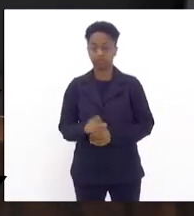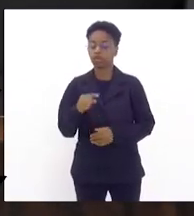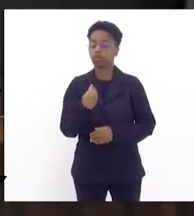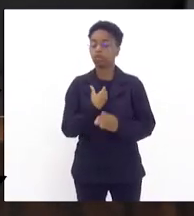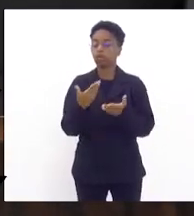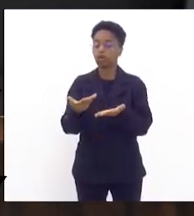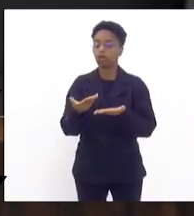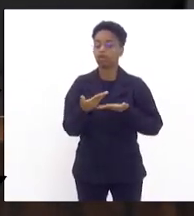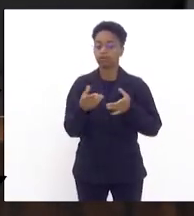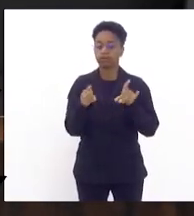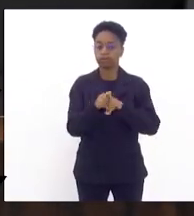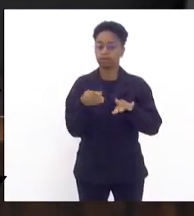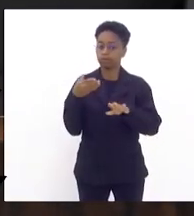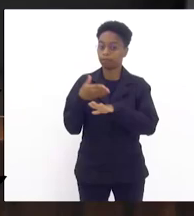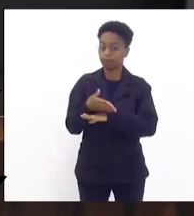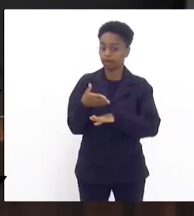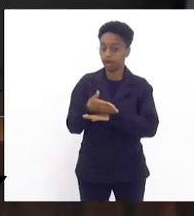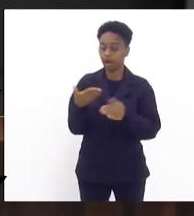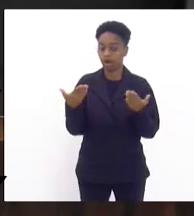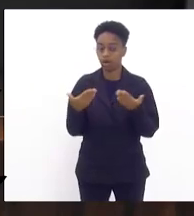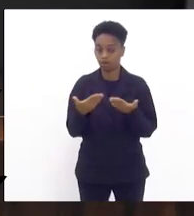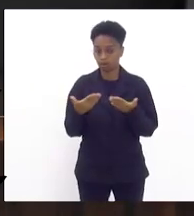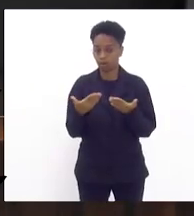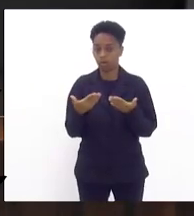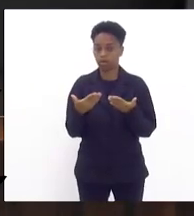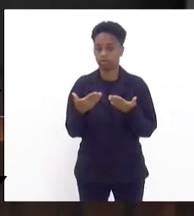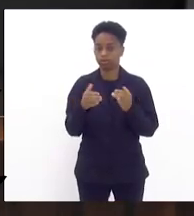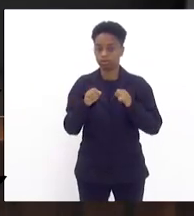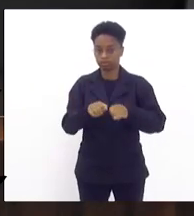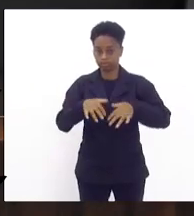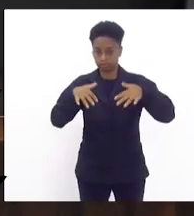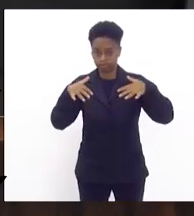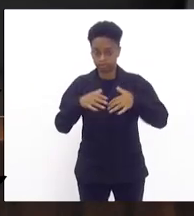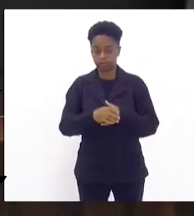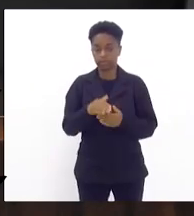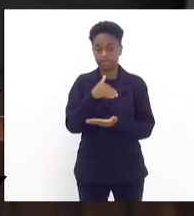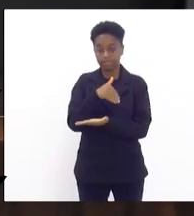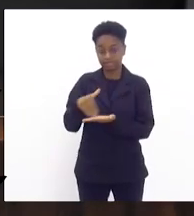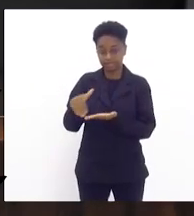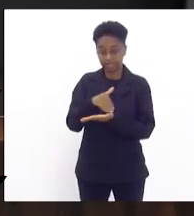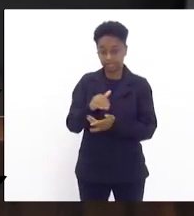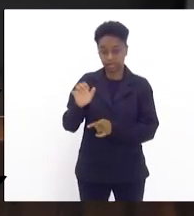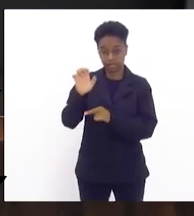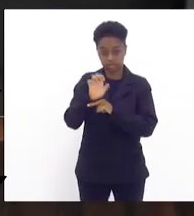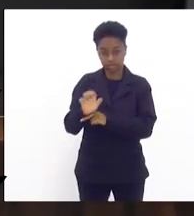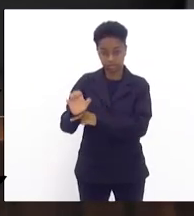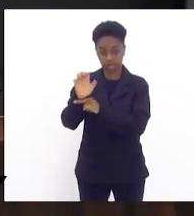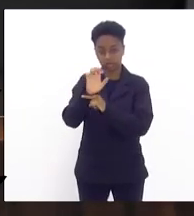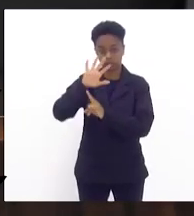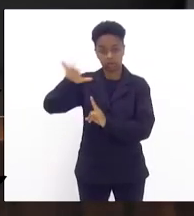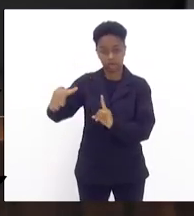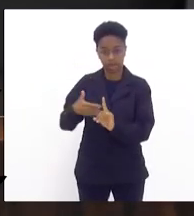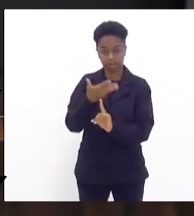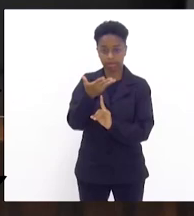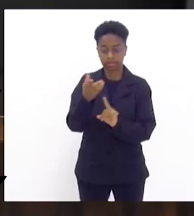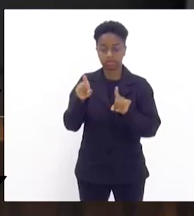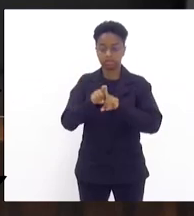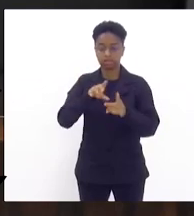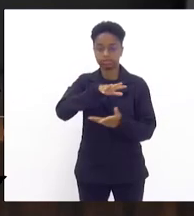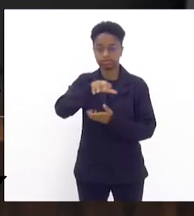Convidamos para poder participar dessa audiência pública a Secretaria de Estado do Ambiente e